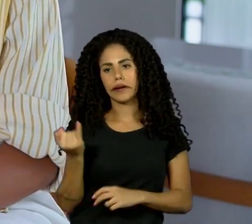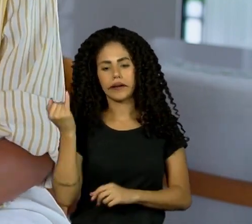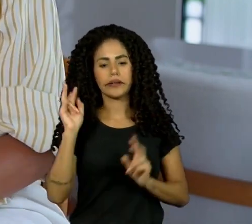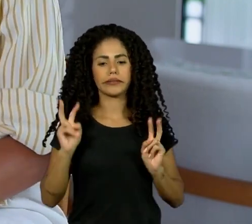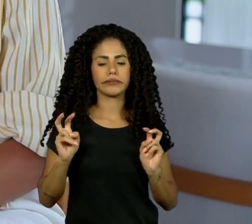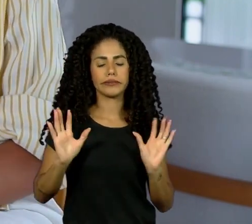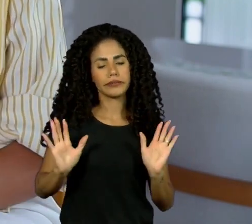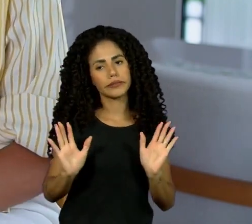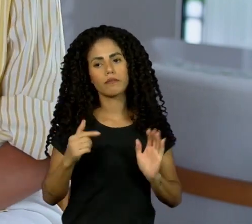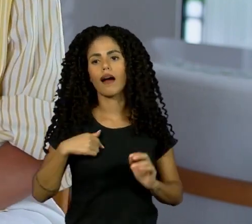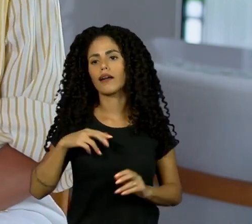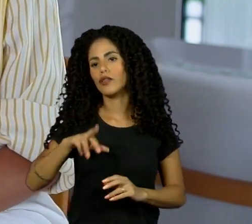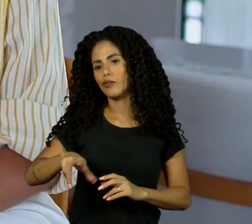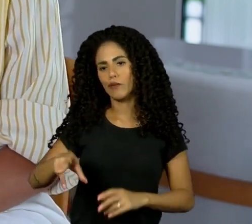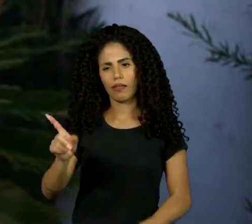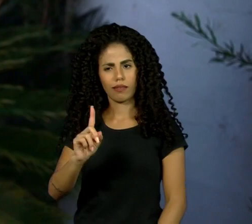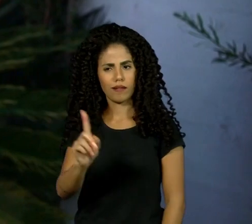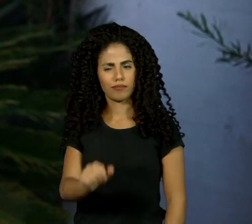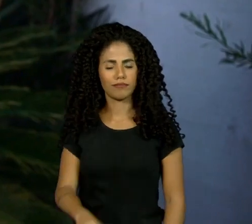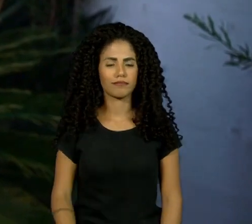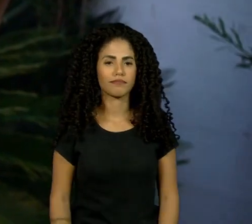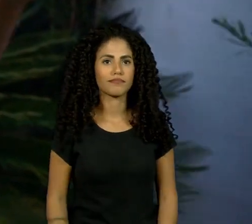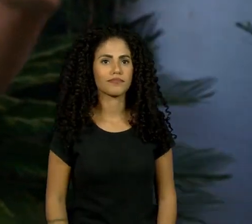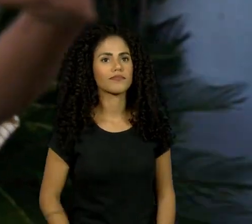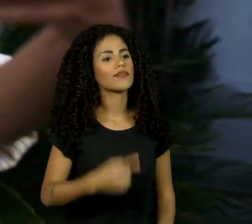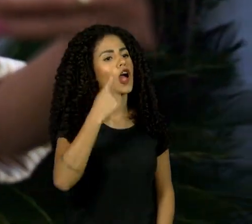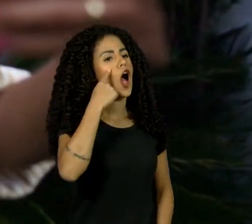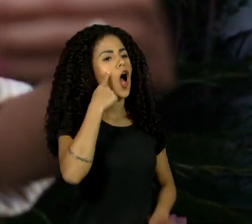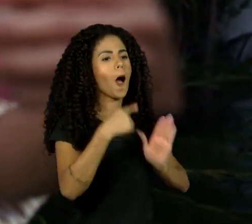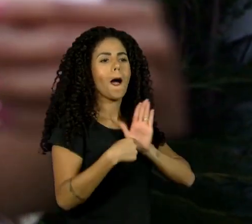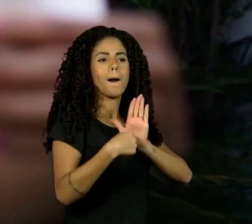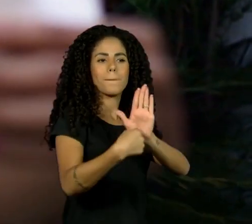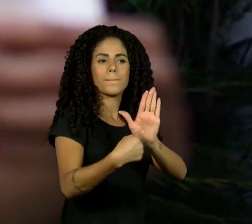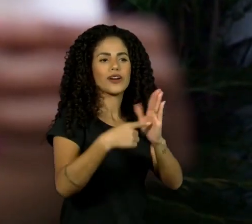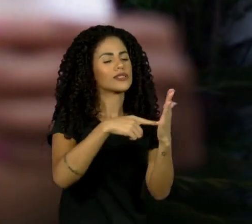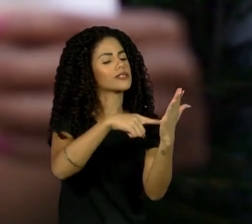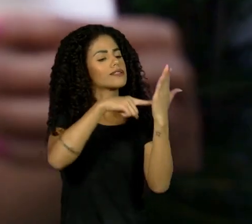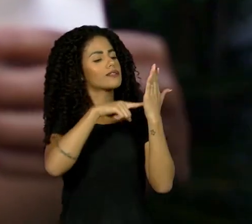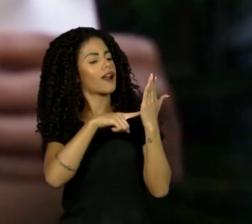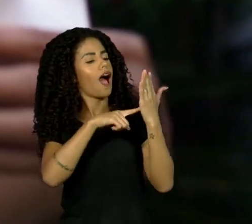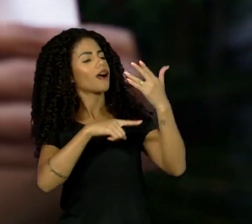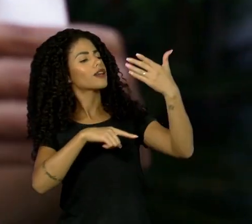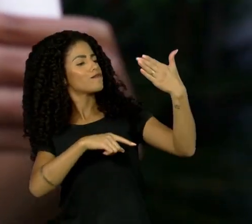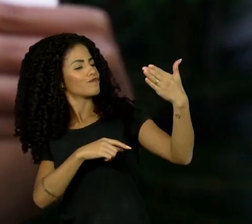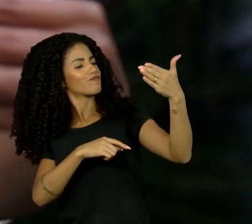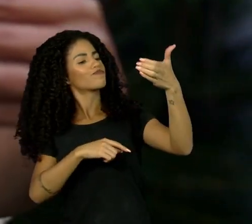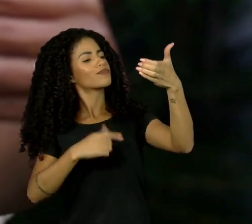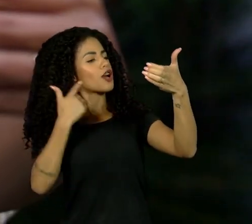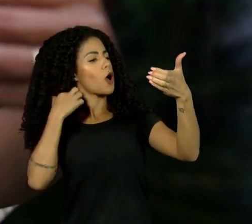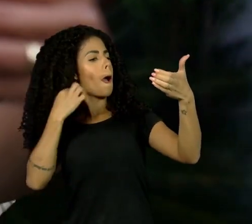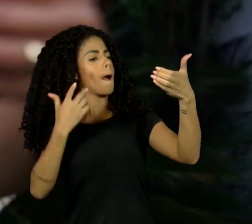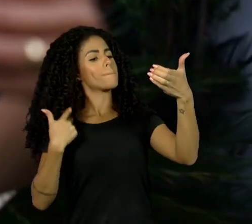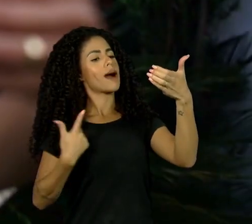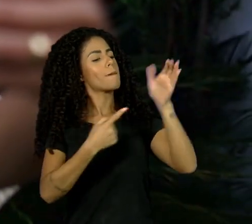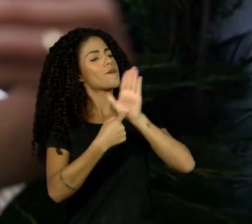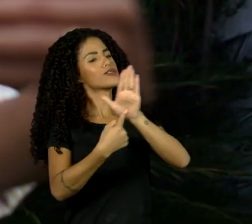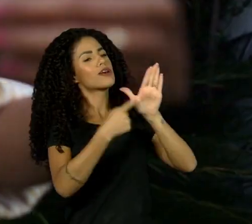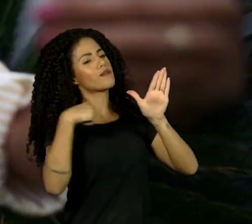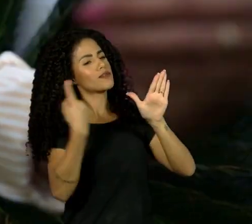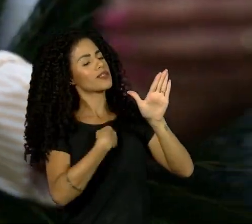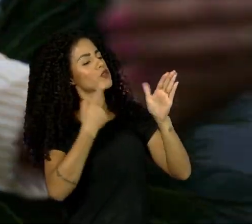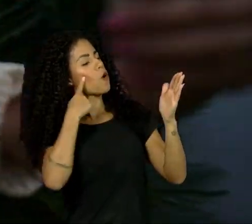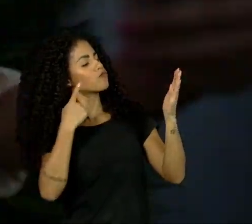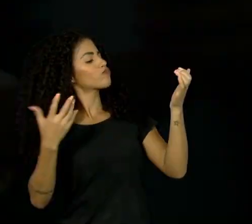assim, e eu não acho isso muito legal. Olha só, falei que eu ia vir com ele seco, depois de finalizado com aquele produto que eu mostrei pra